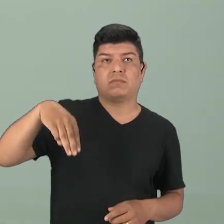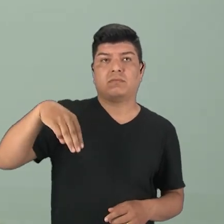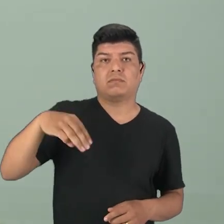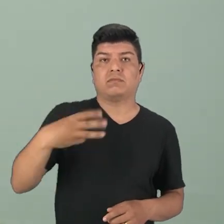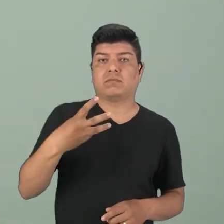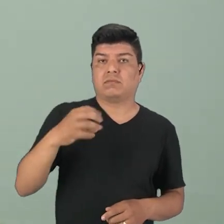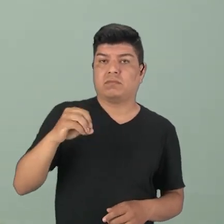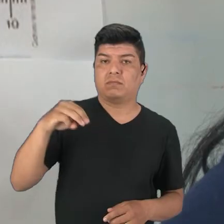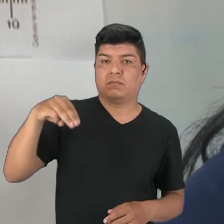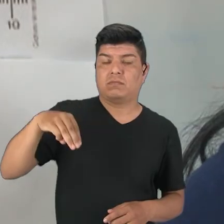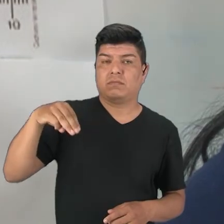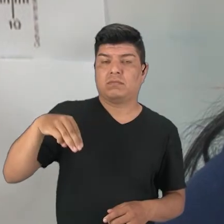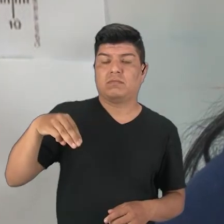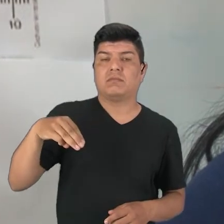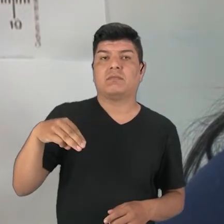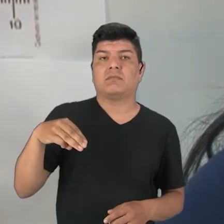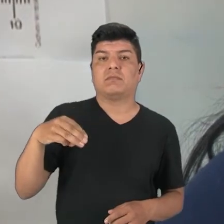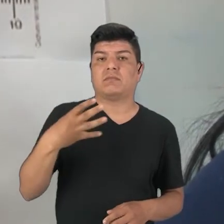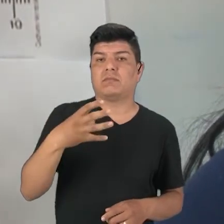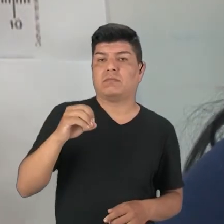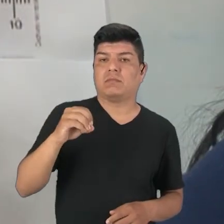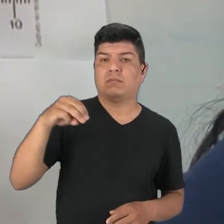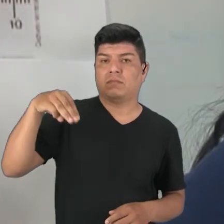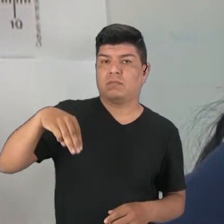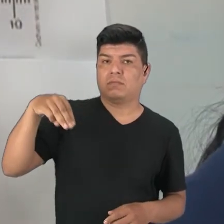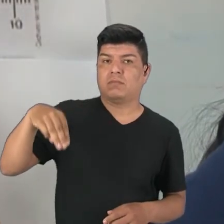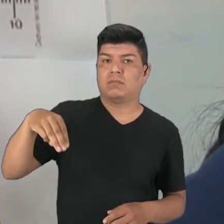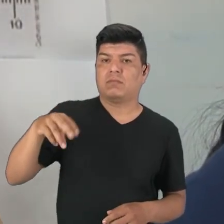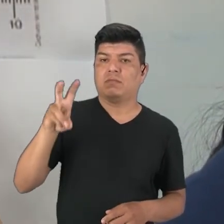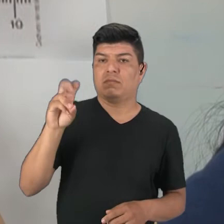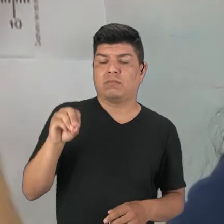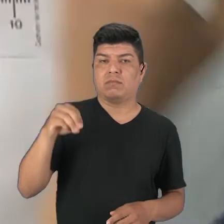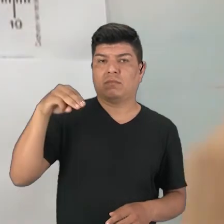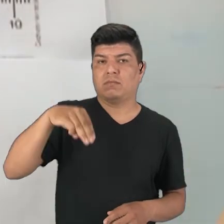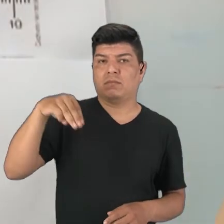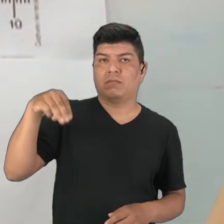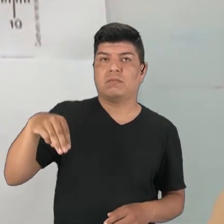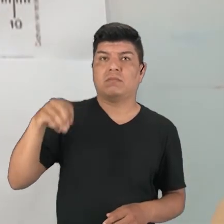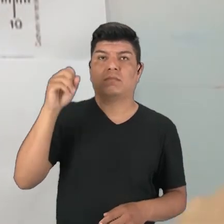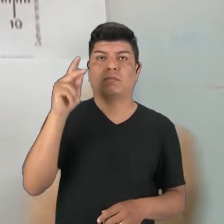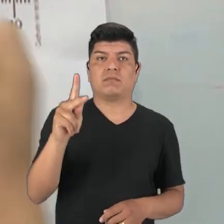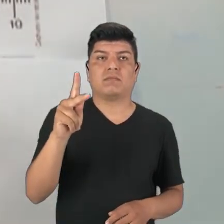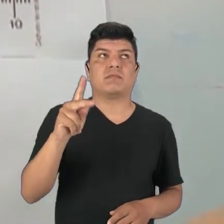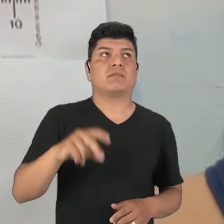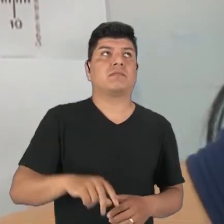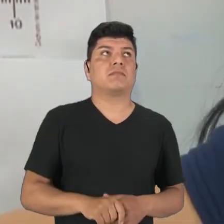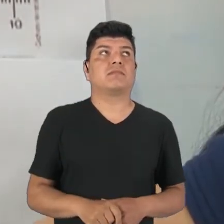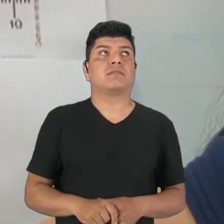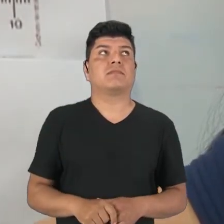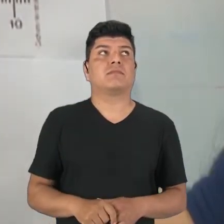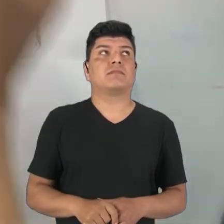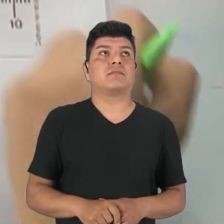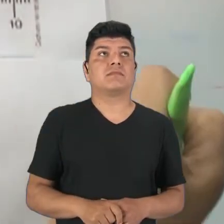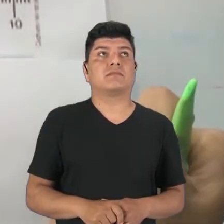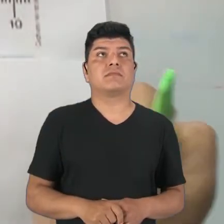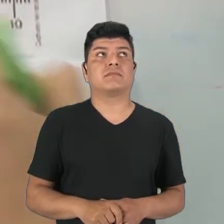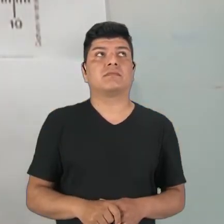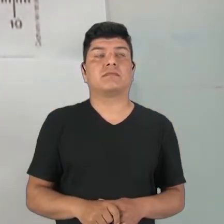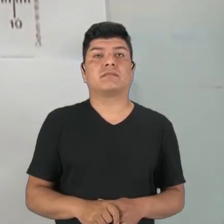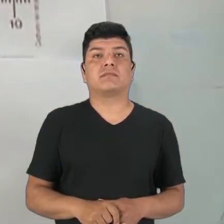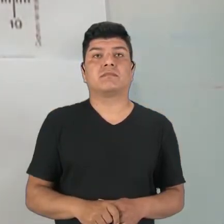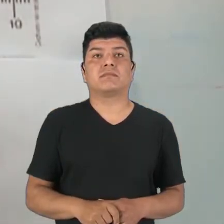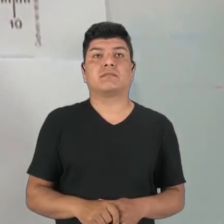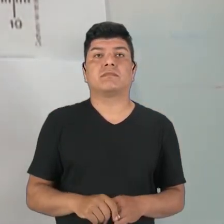milímetros, 40 milímetros e 50 milímetros, ok? Mas se eu quero saber